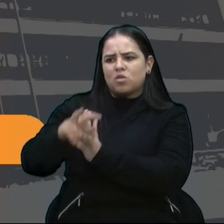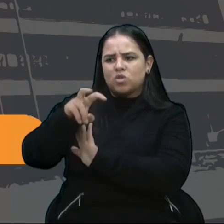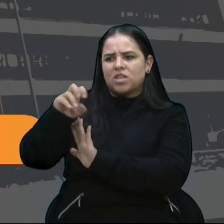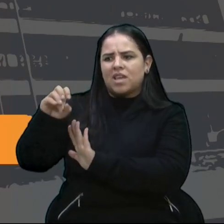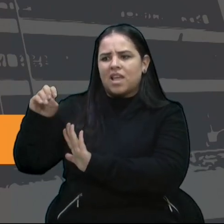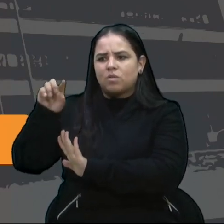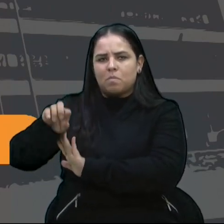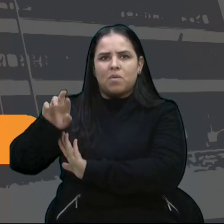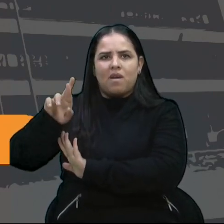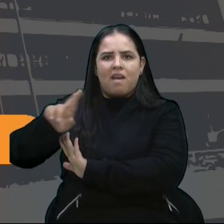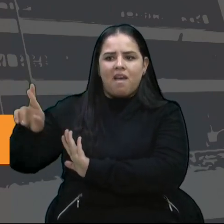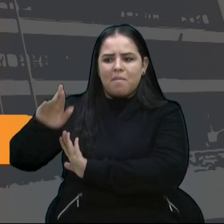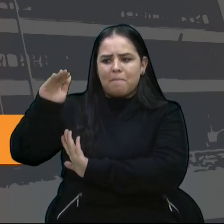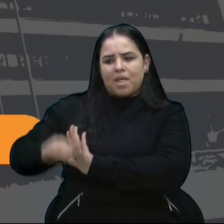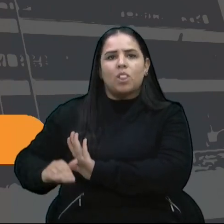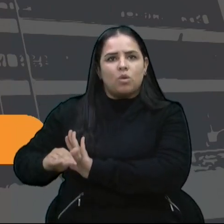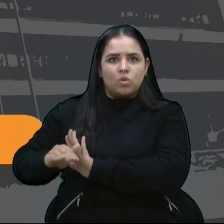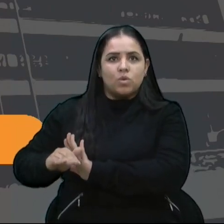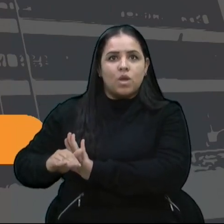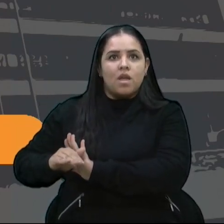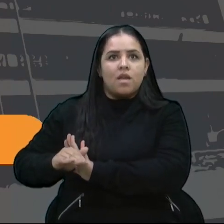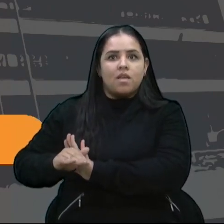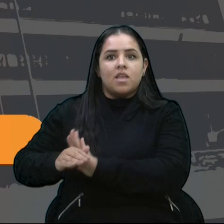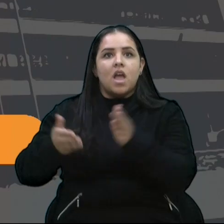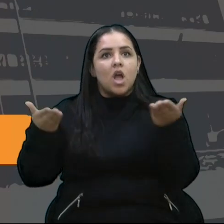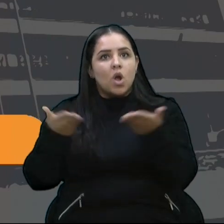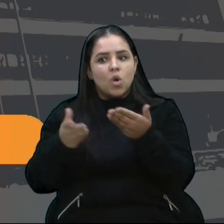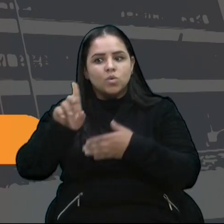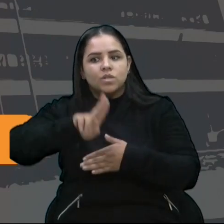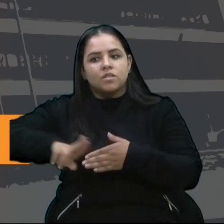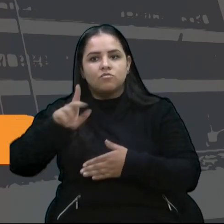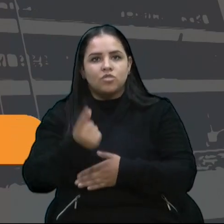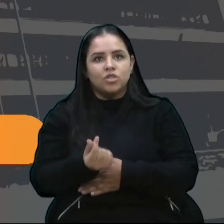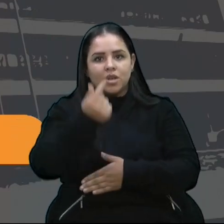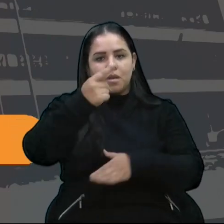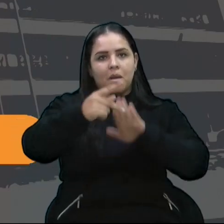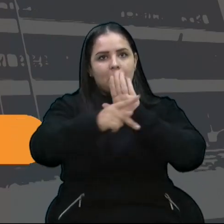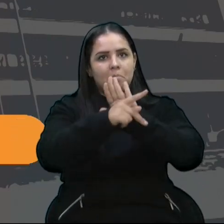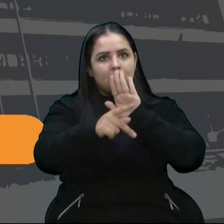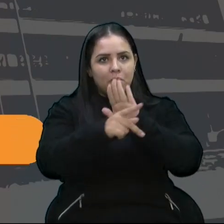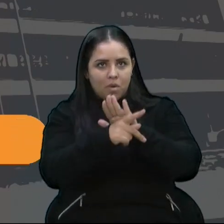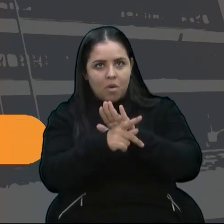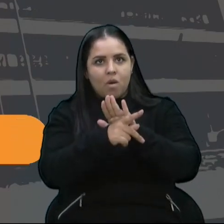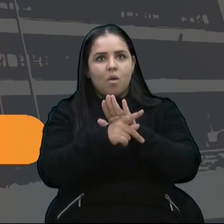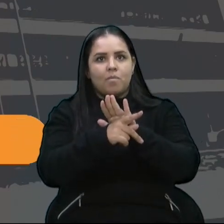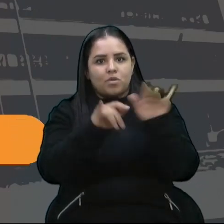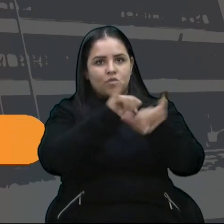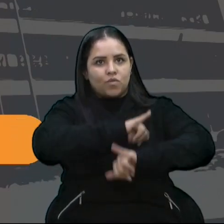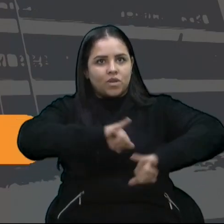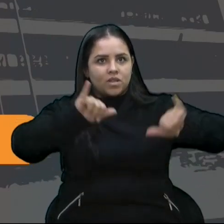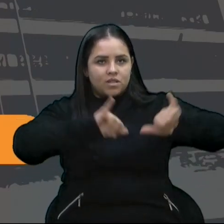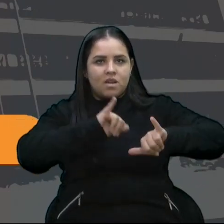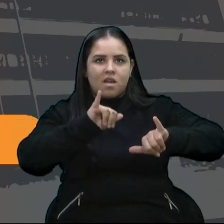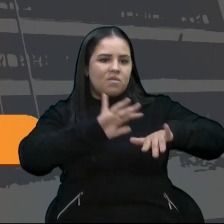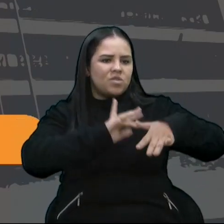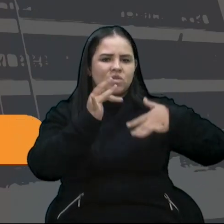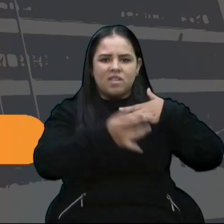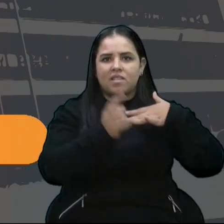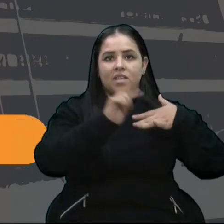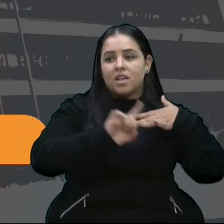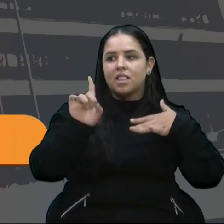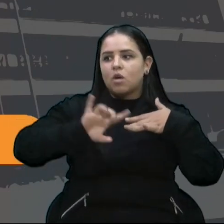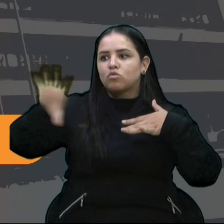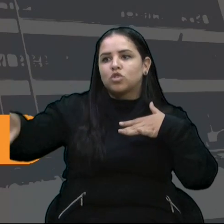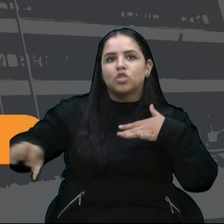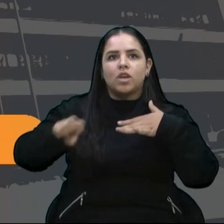esta verba para a mídia própria, para desenvolver o seu conteúdo, e não simplesmente retirar da grande mídia